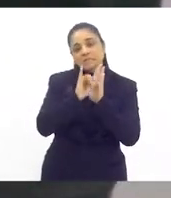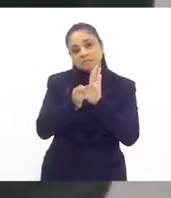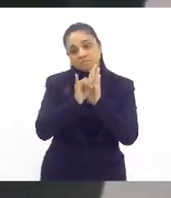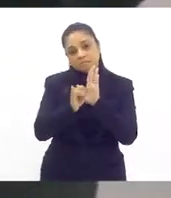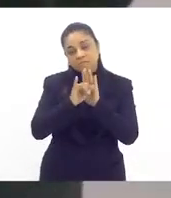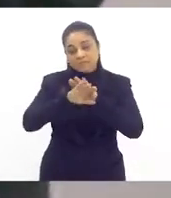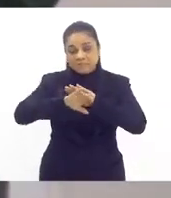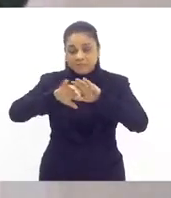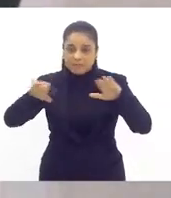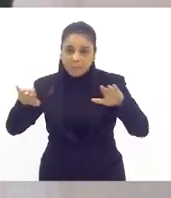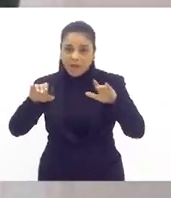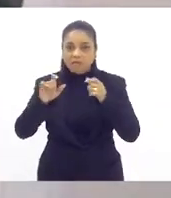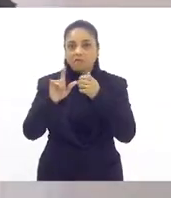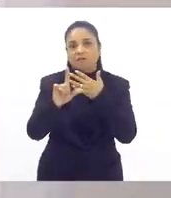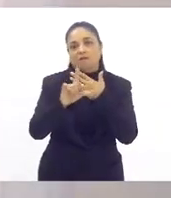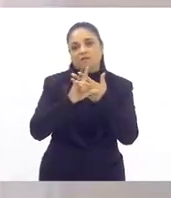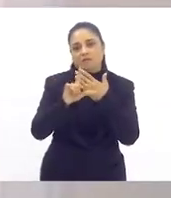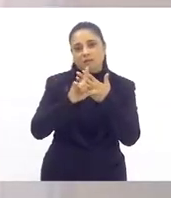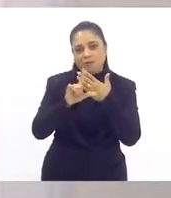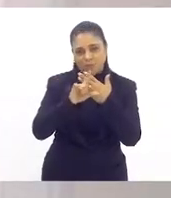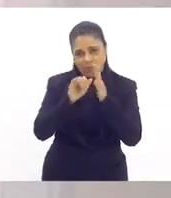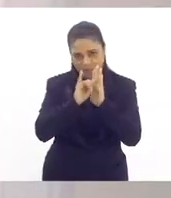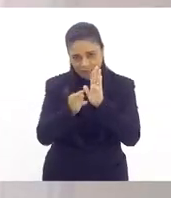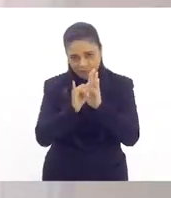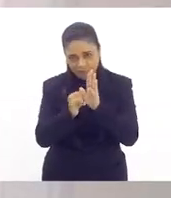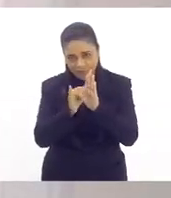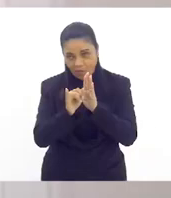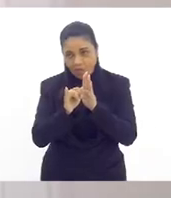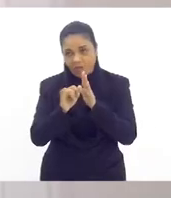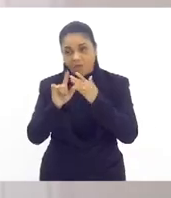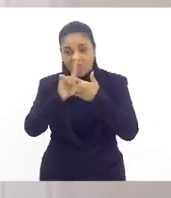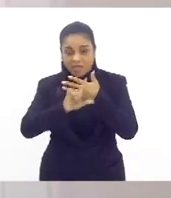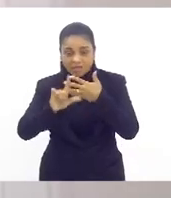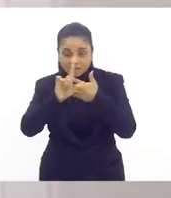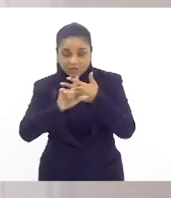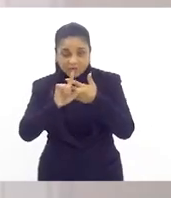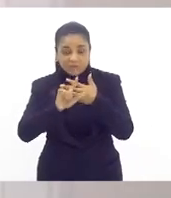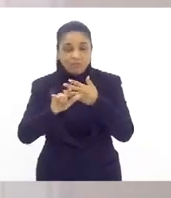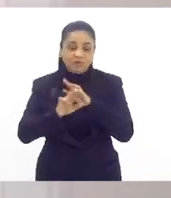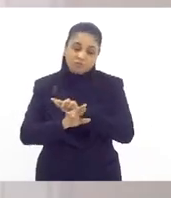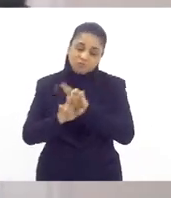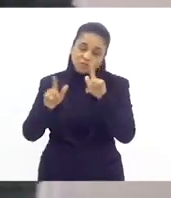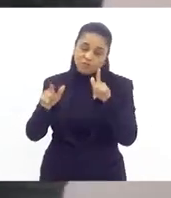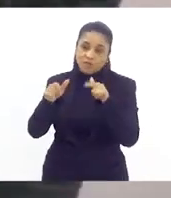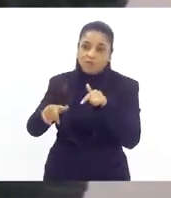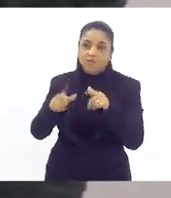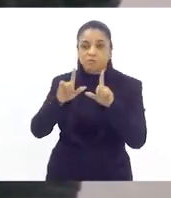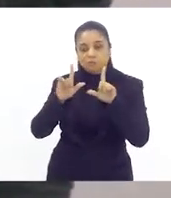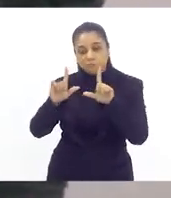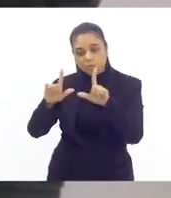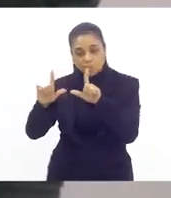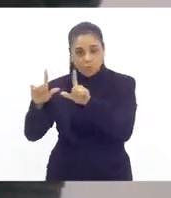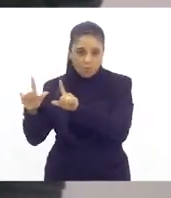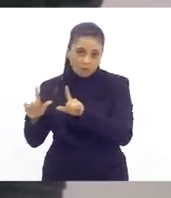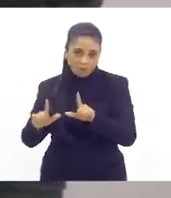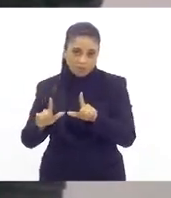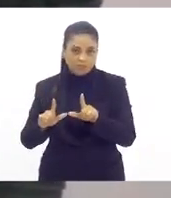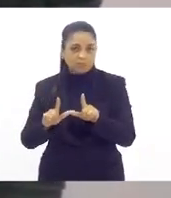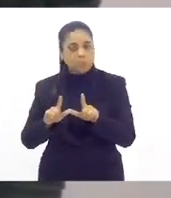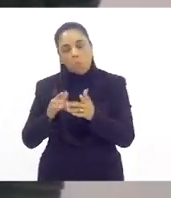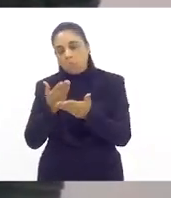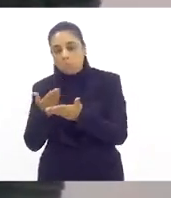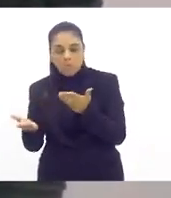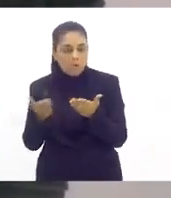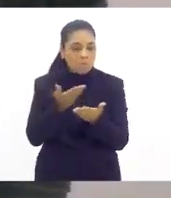isso é muito fundamental as pessoas que fazem literatura não podem perder espaço para quadrinhos e as pessoas que fazem quadrinhos não podem perder